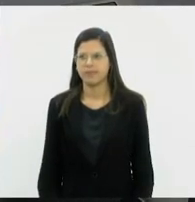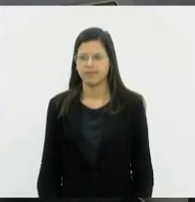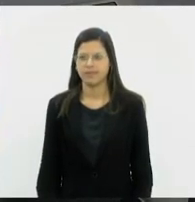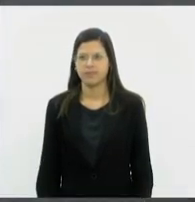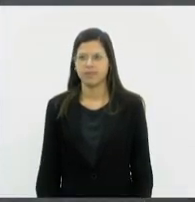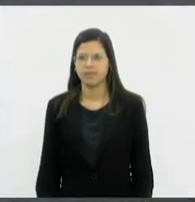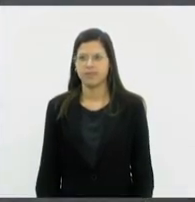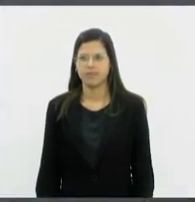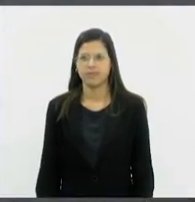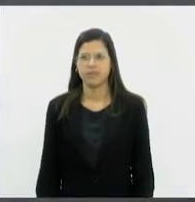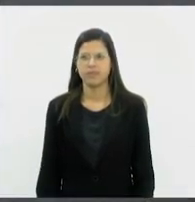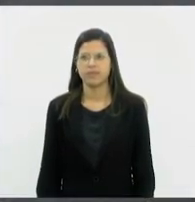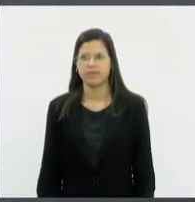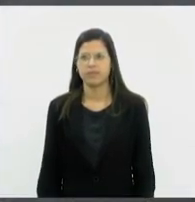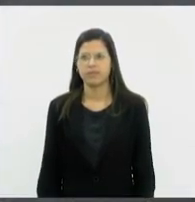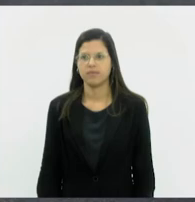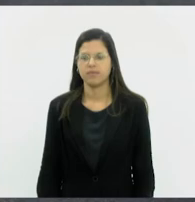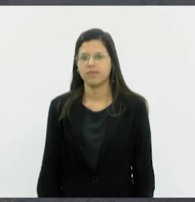Senhor